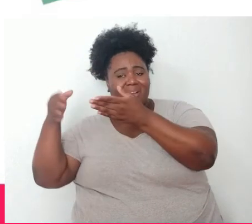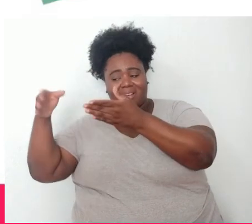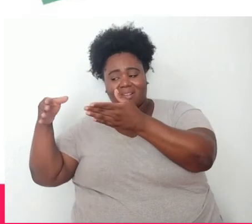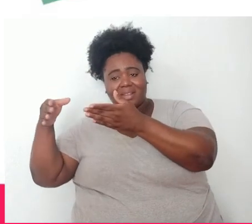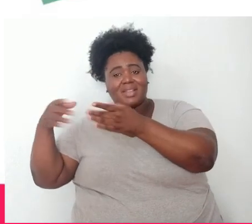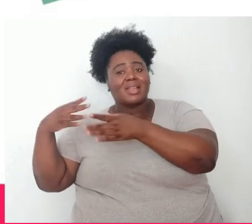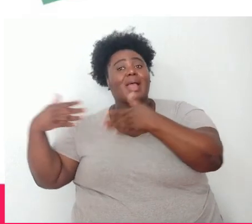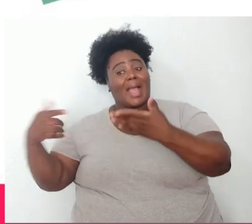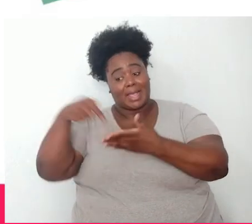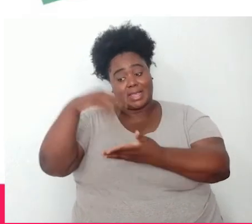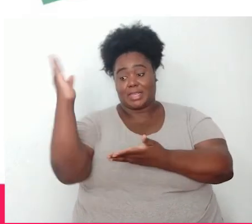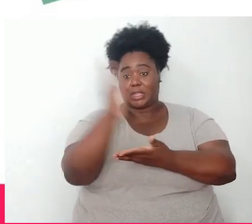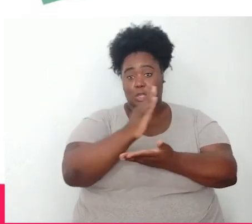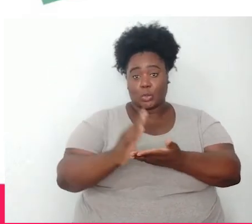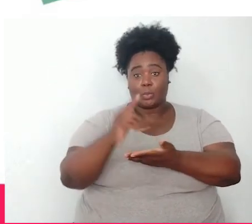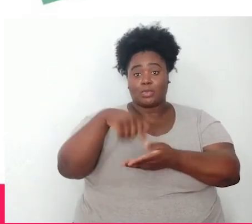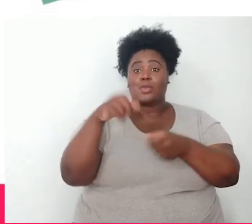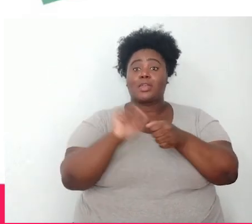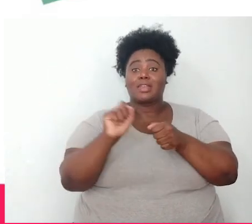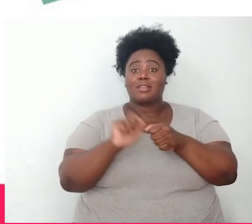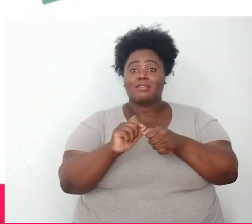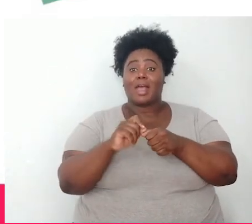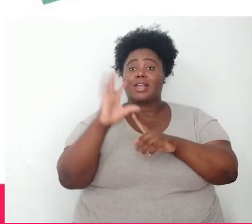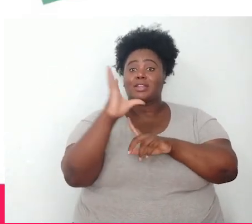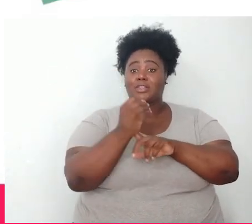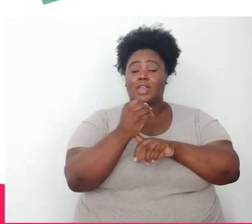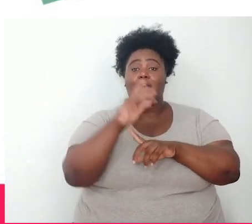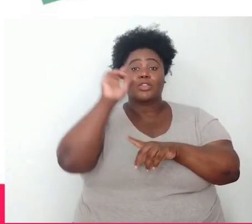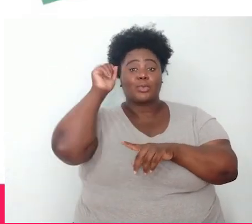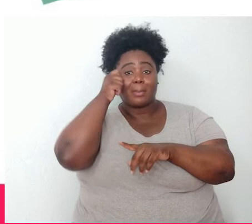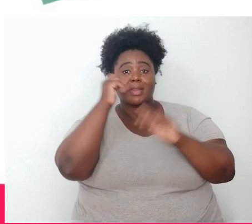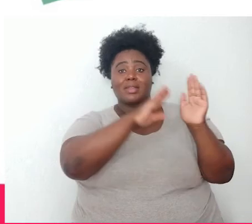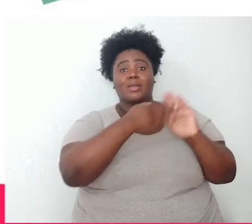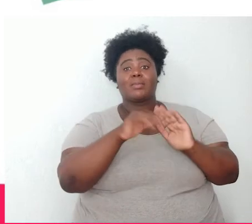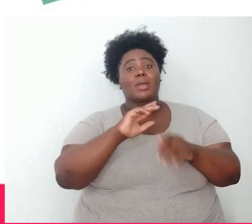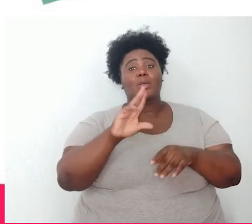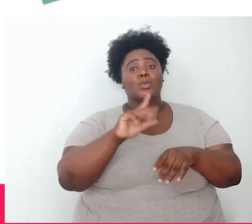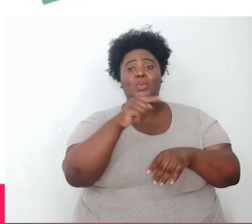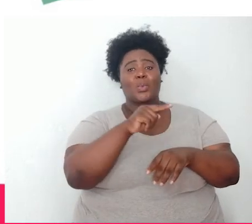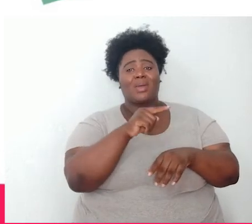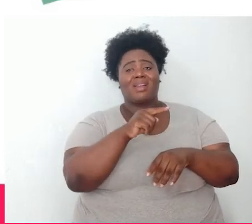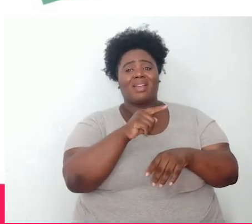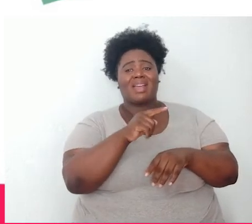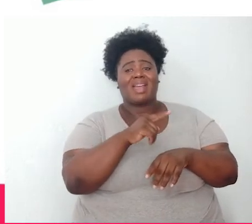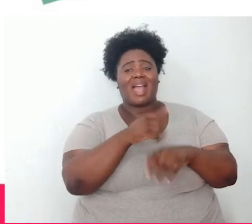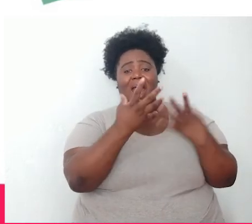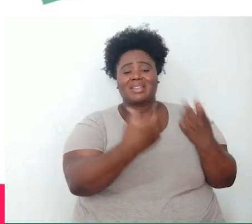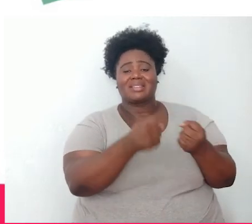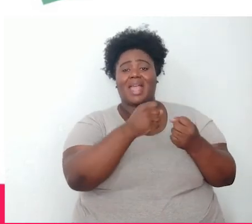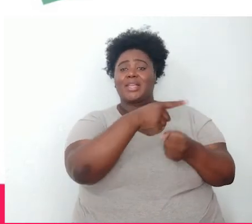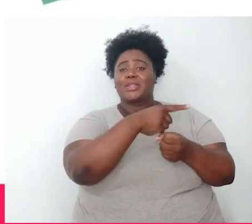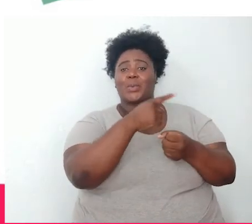eurocêntrica, enquanto ainda no Brasil o que se produz de arte contemporânea preta na periferia não é considerada para